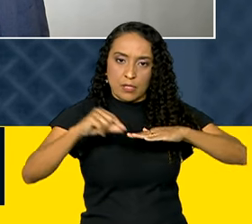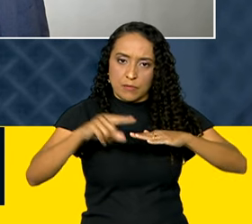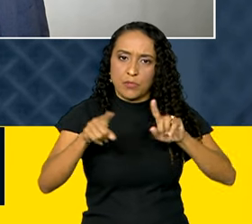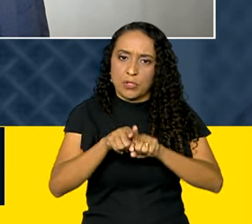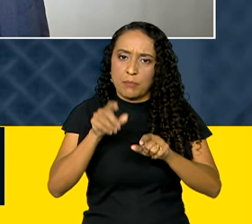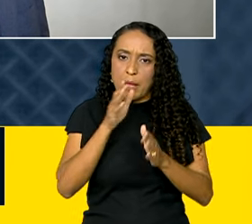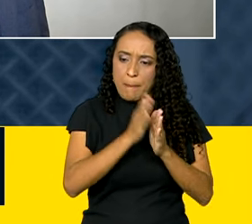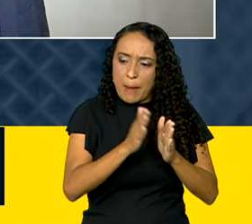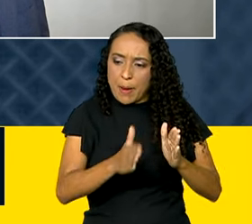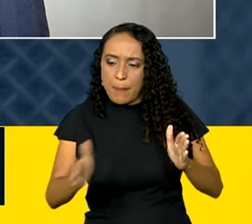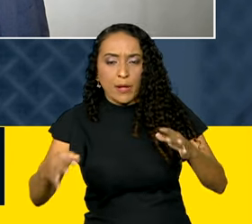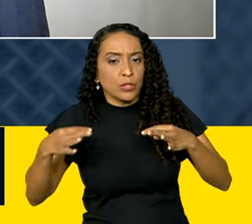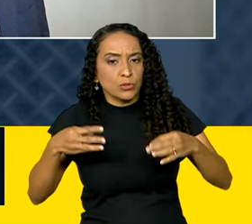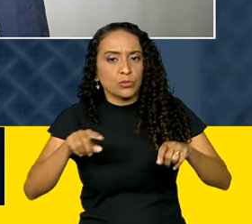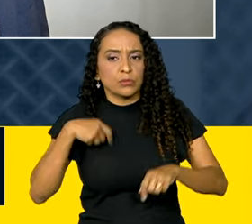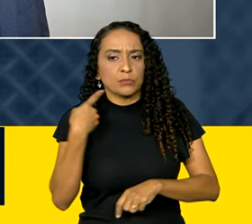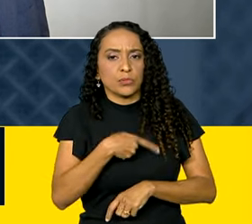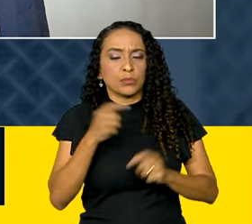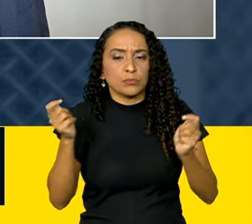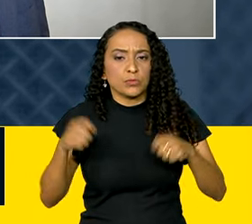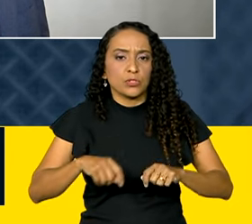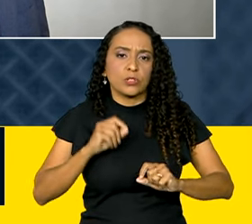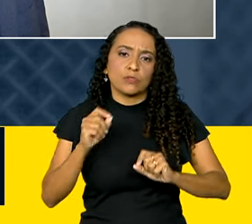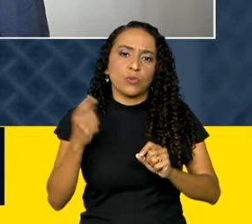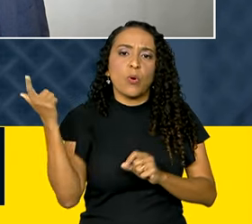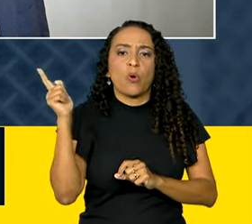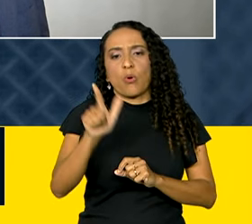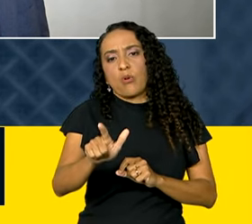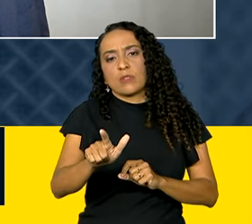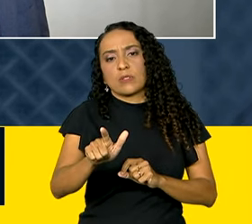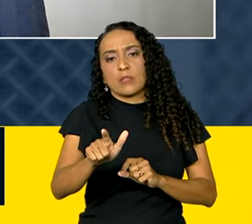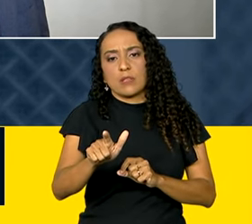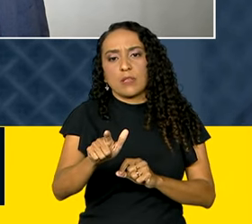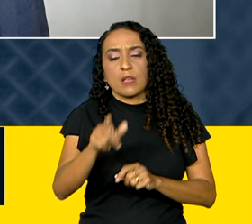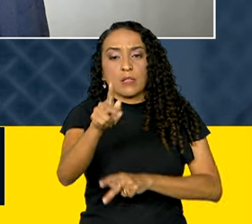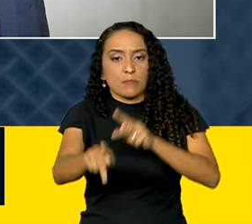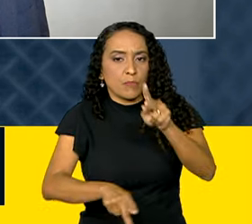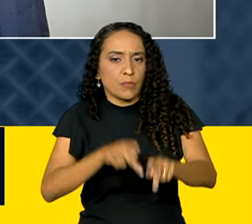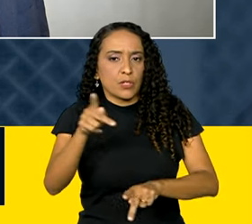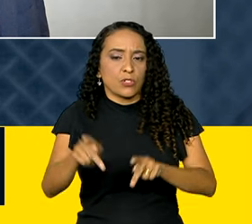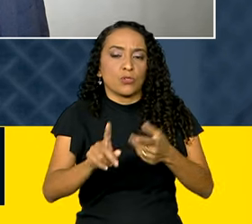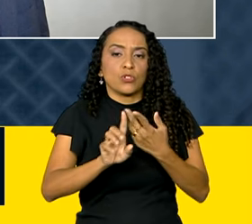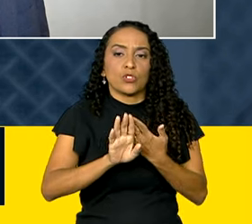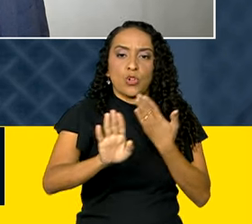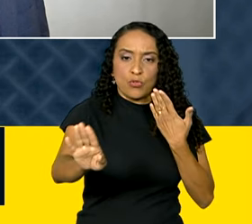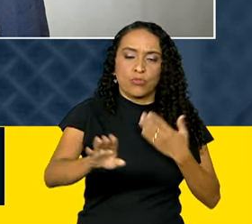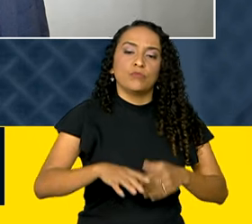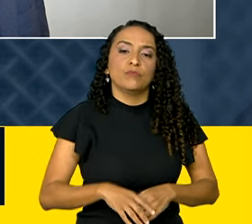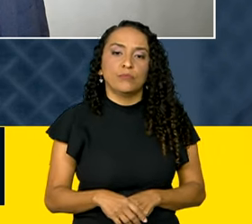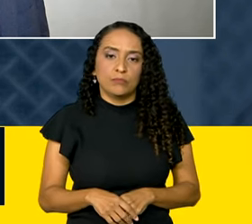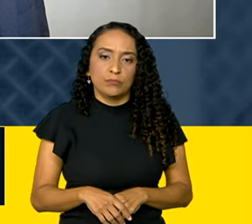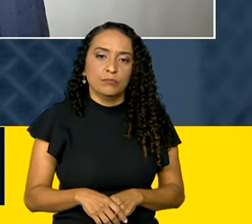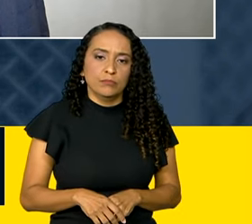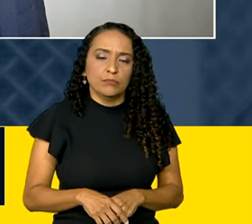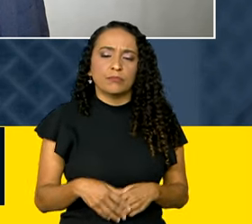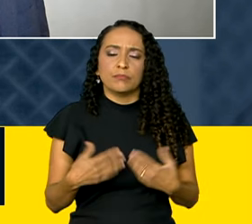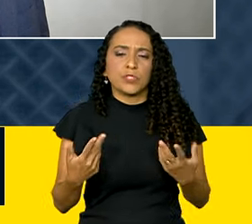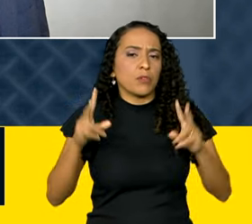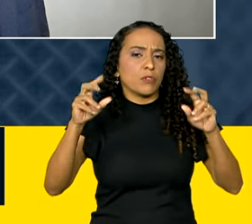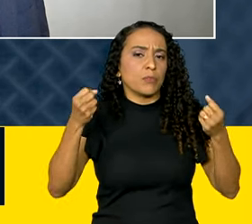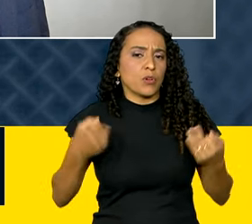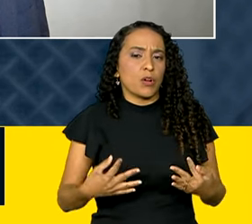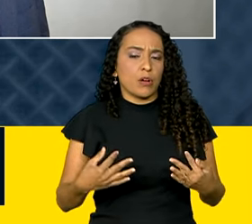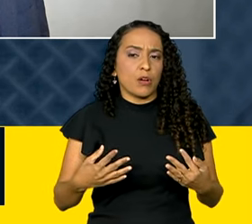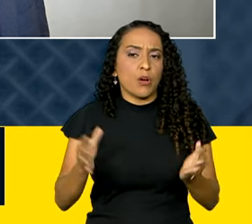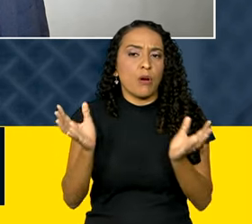esse processo, para que a gente possa alcançar essas populações isoladas. E, secretário, o senhor falou da Força